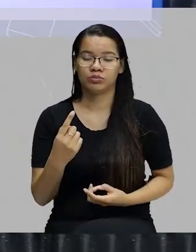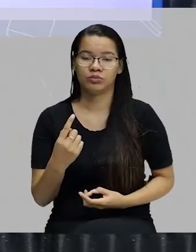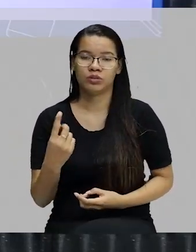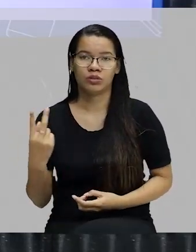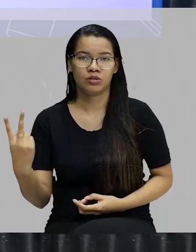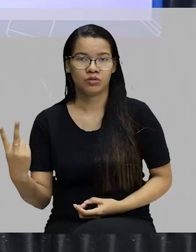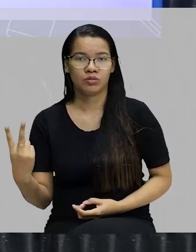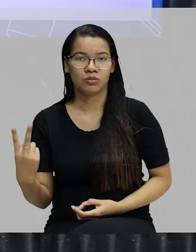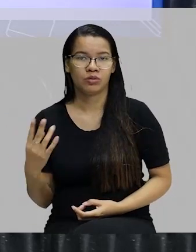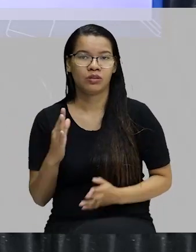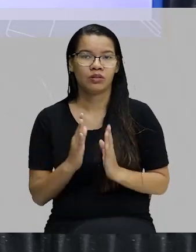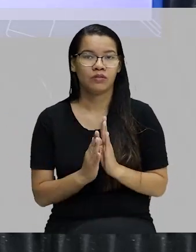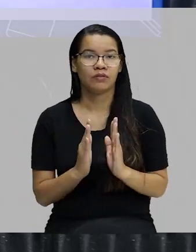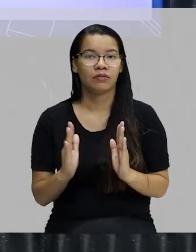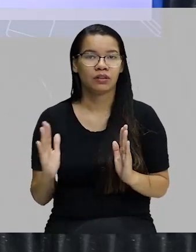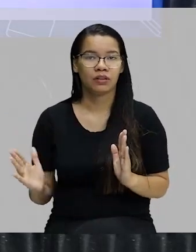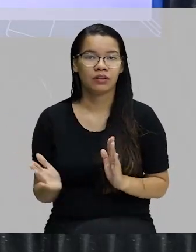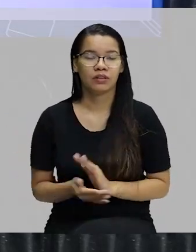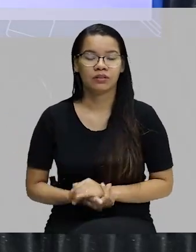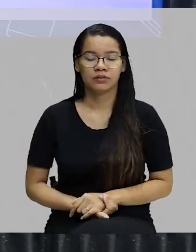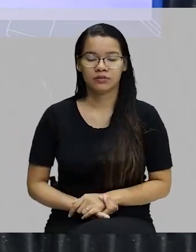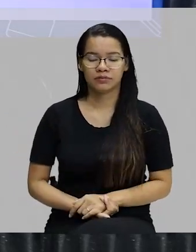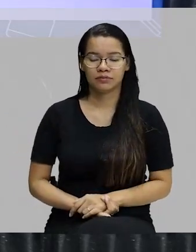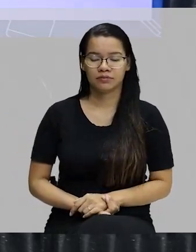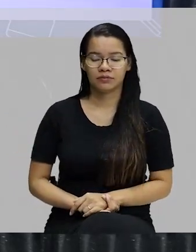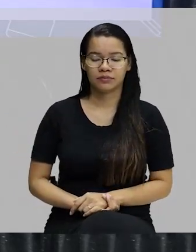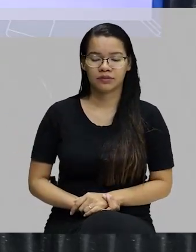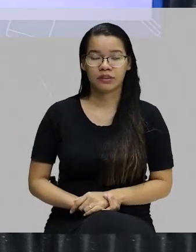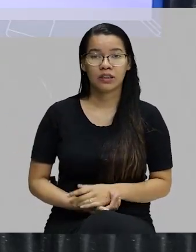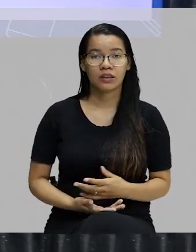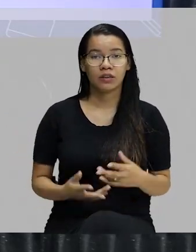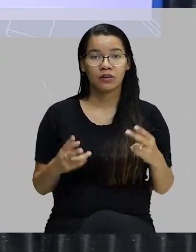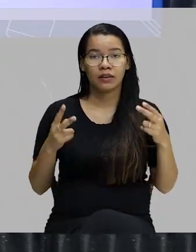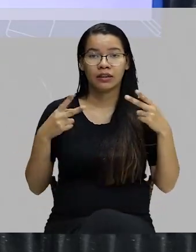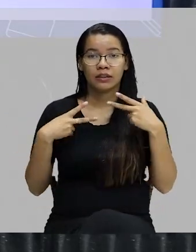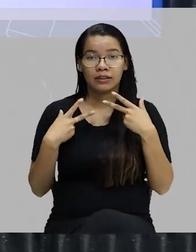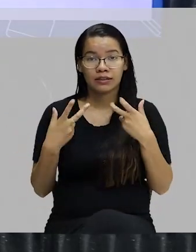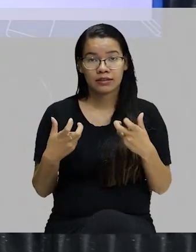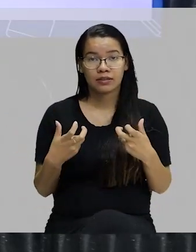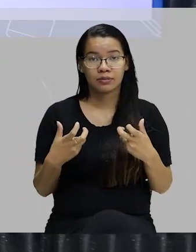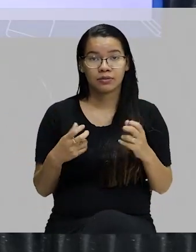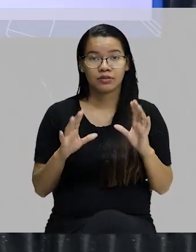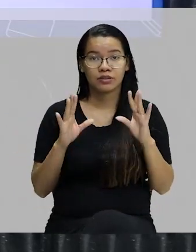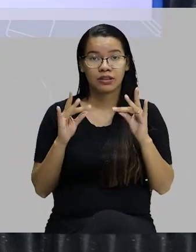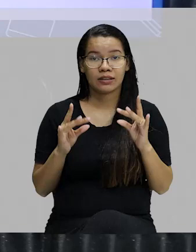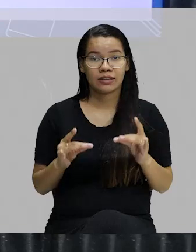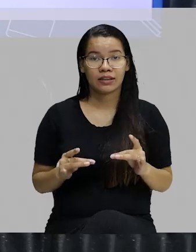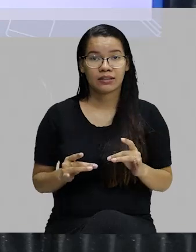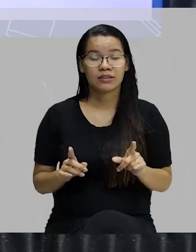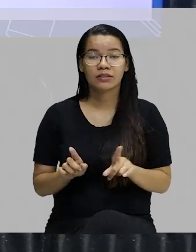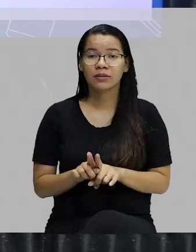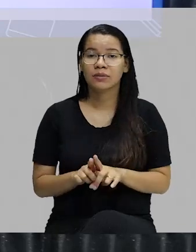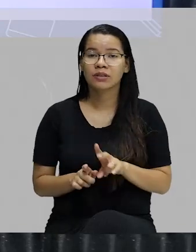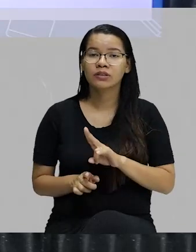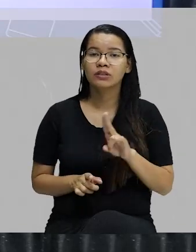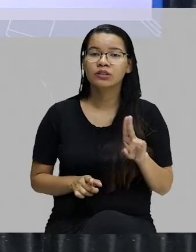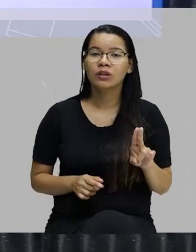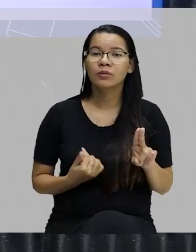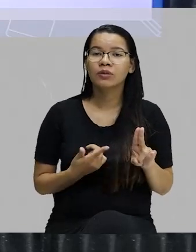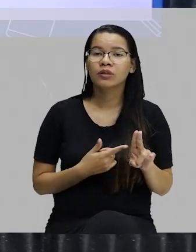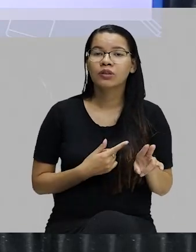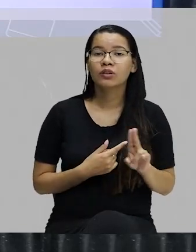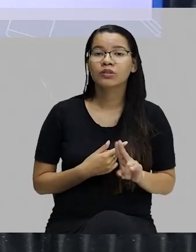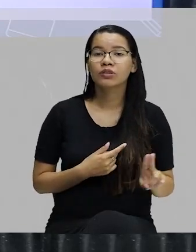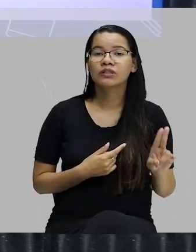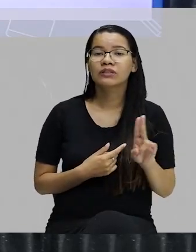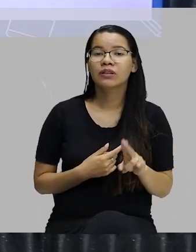assim sucessivamente, tá bom? Então, eu chamo a atenção para esses detalhes e essa nomenclatura que nós estamos